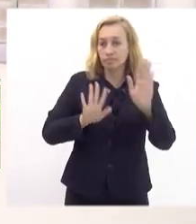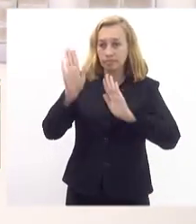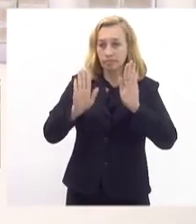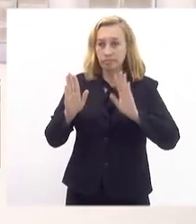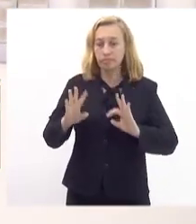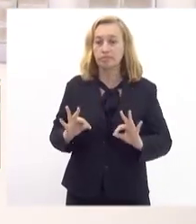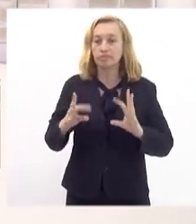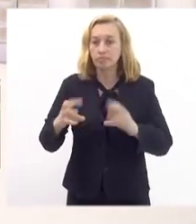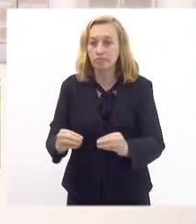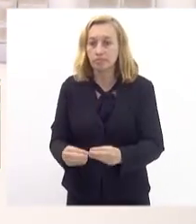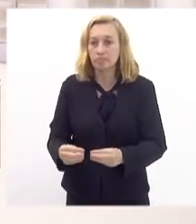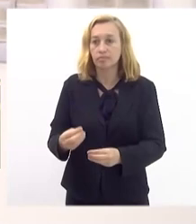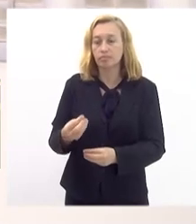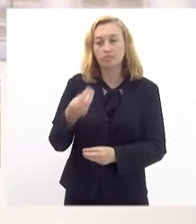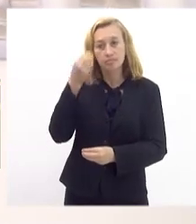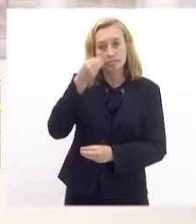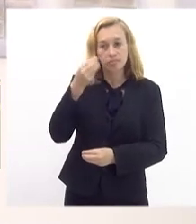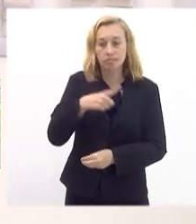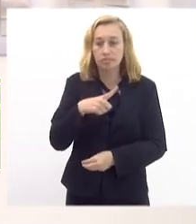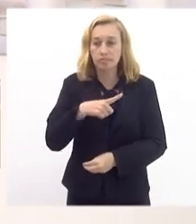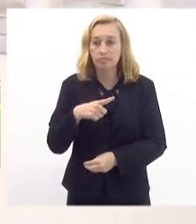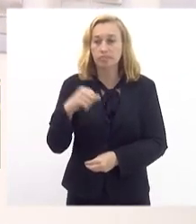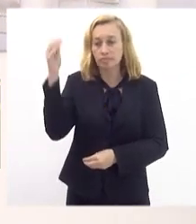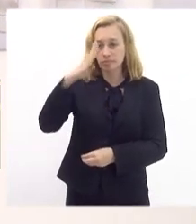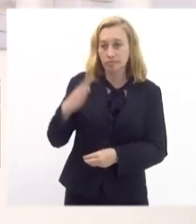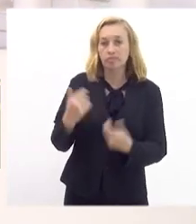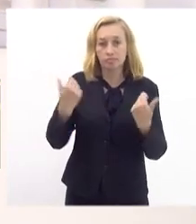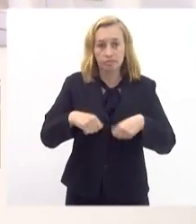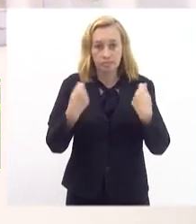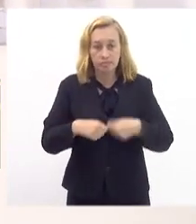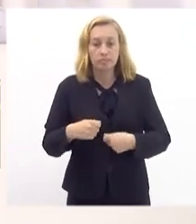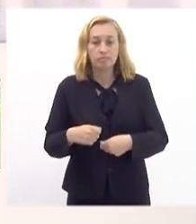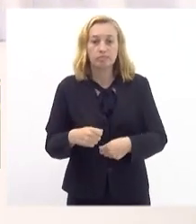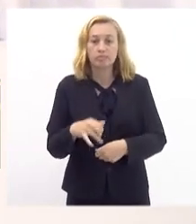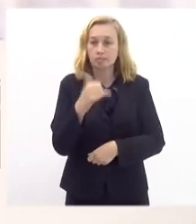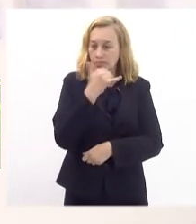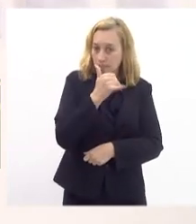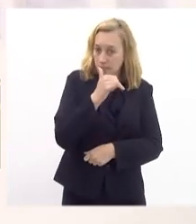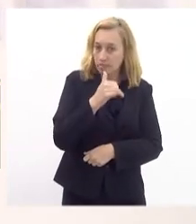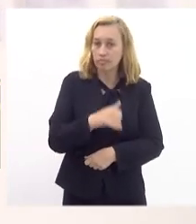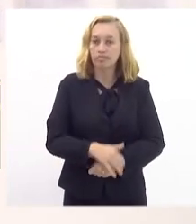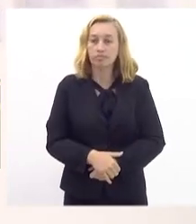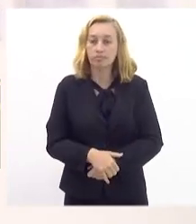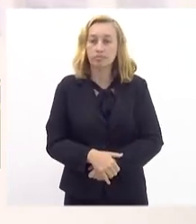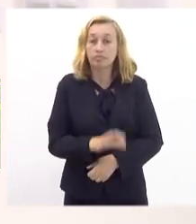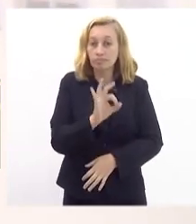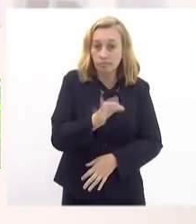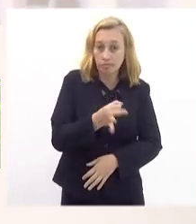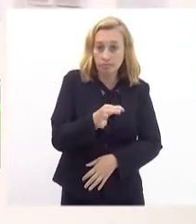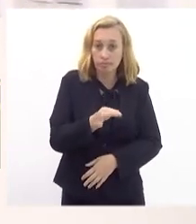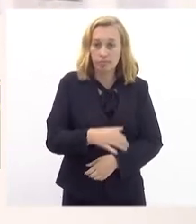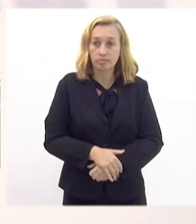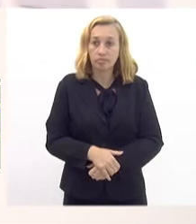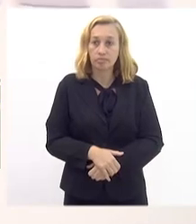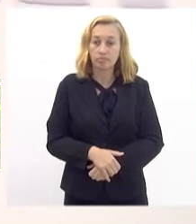de todo o terceiro O Brasil precisa de energia precisa de energia claramente